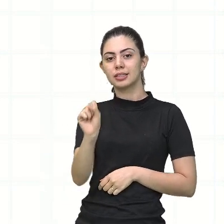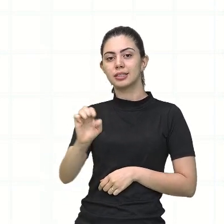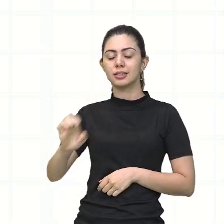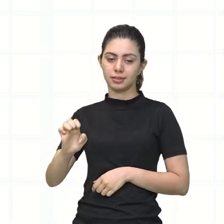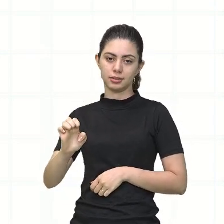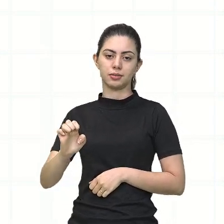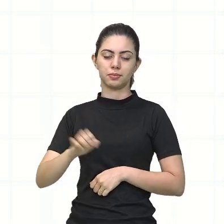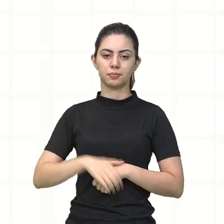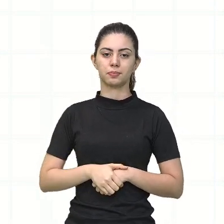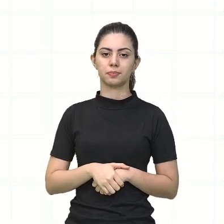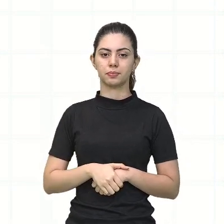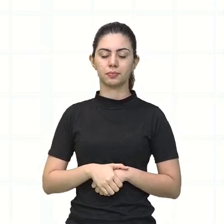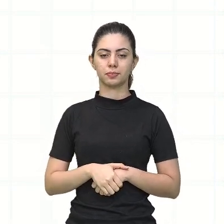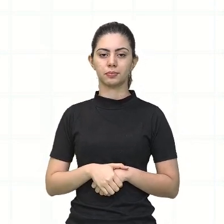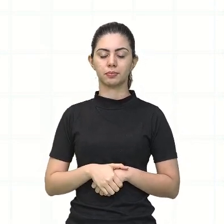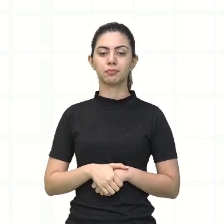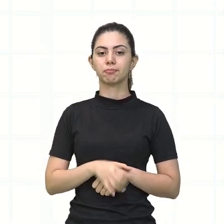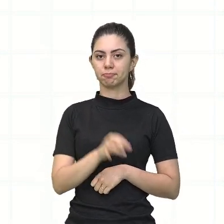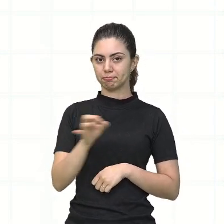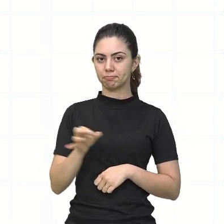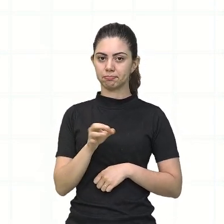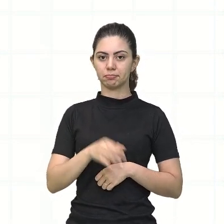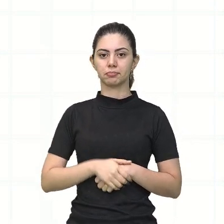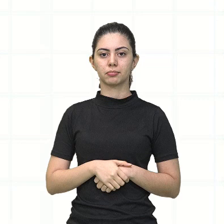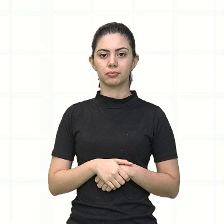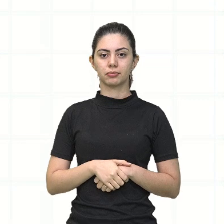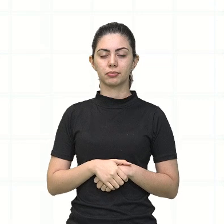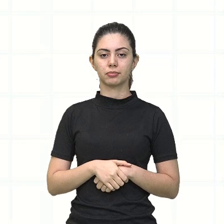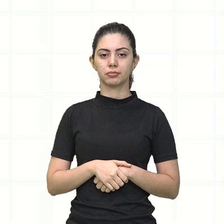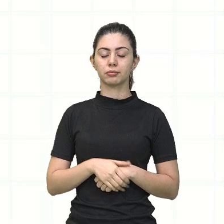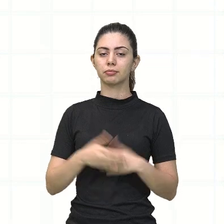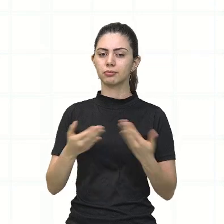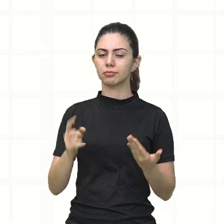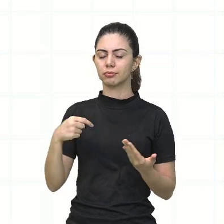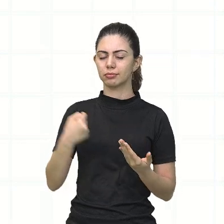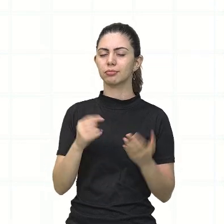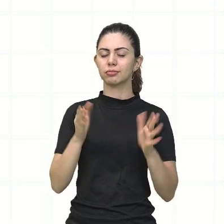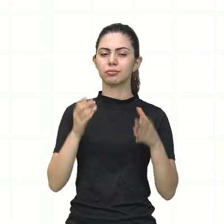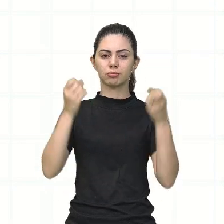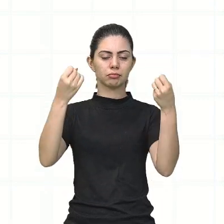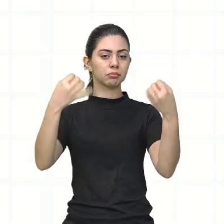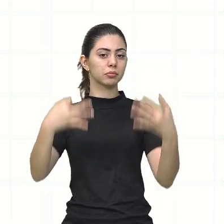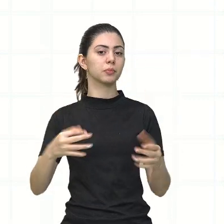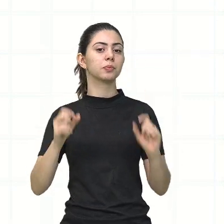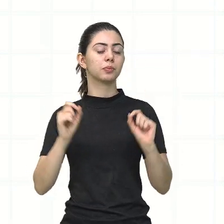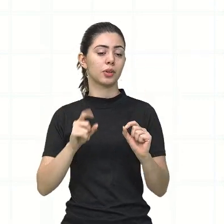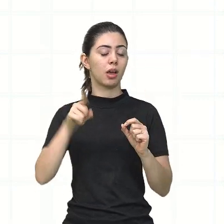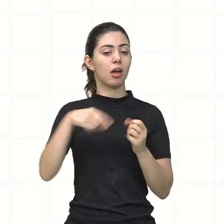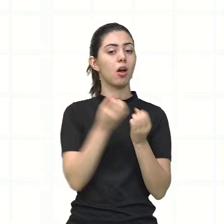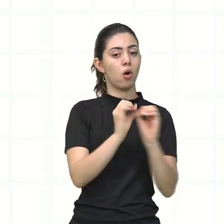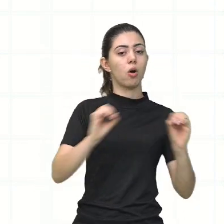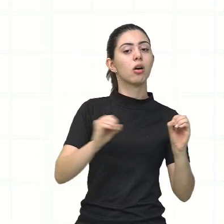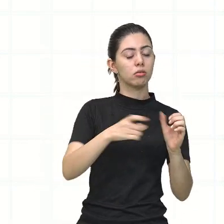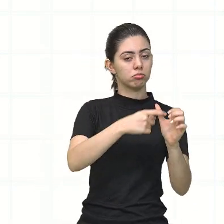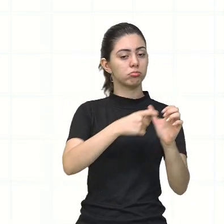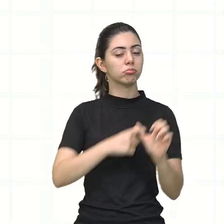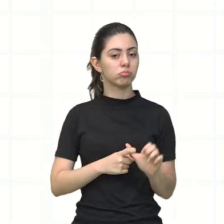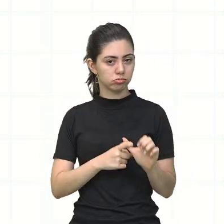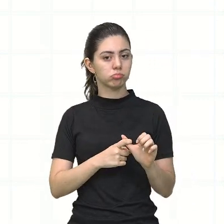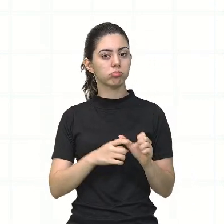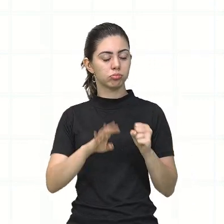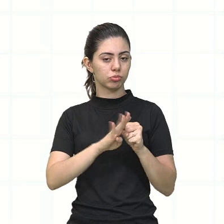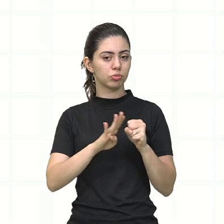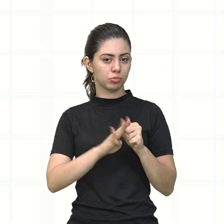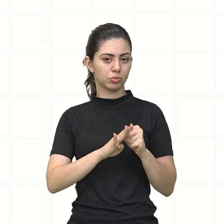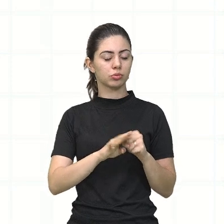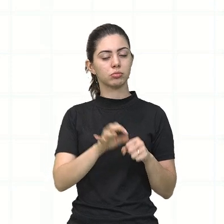pelo se. Perfeito? Então, a gente falou um pouquinho sobre essas orações subordinadas,